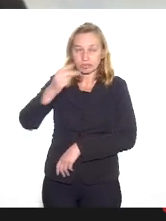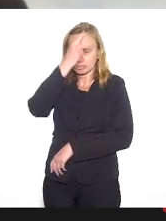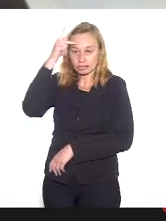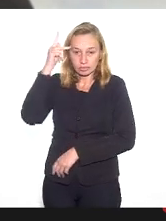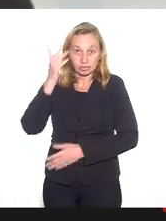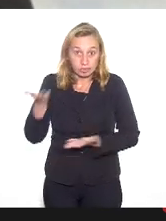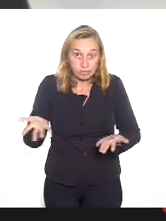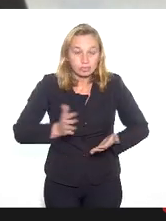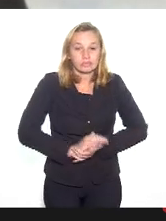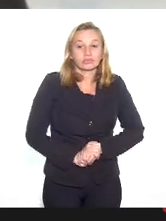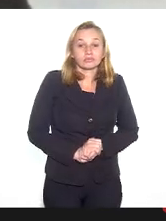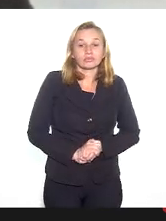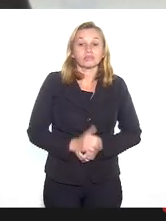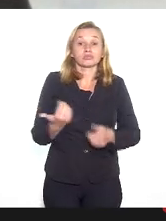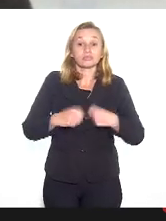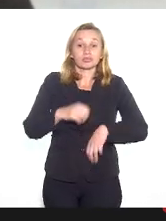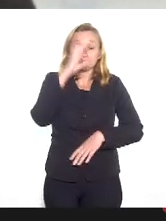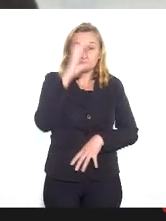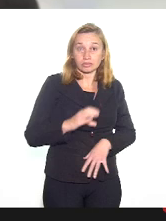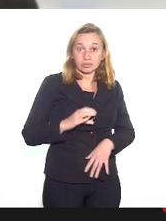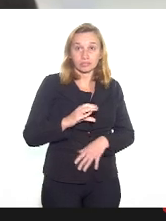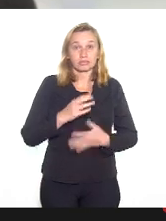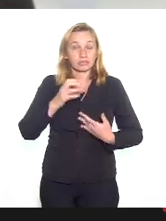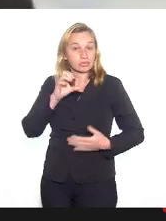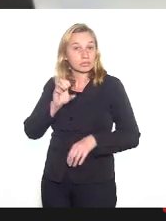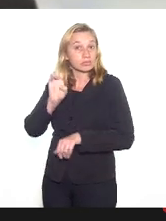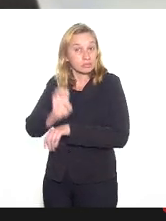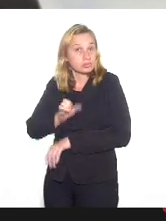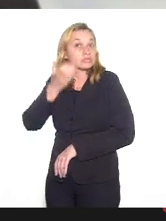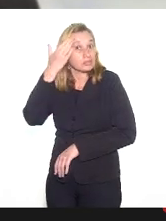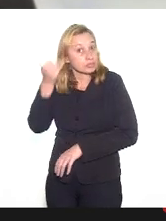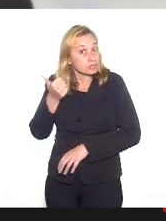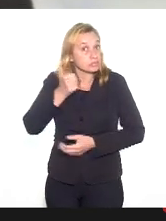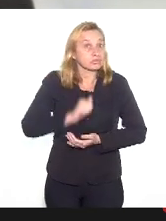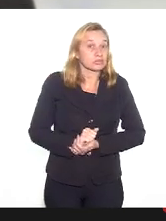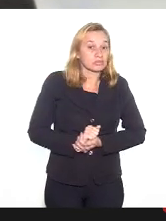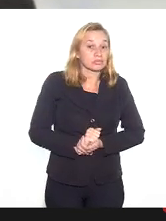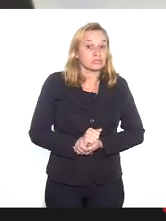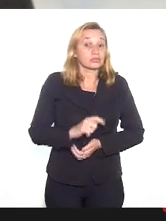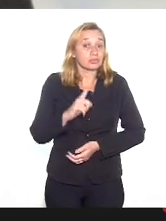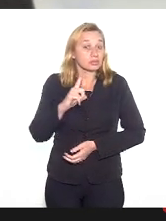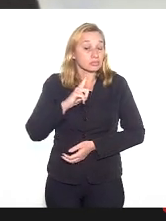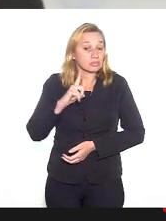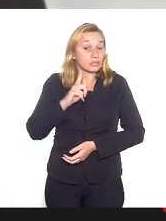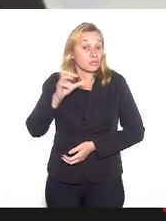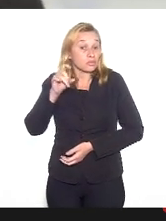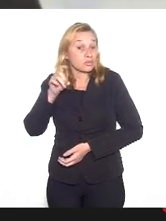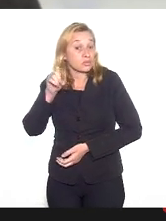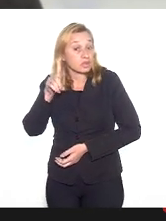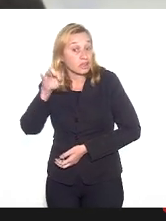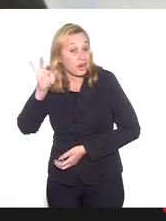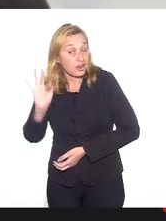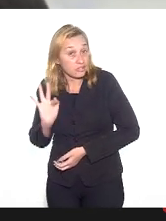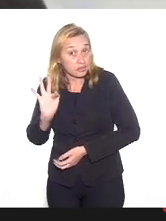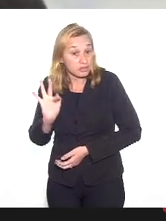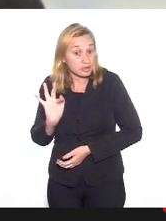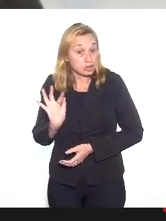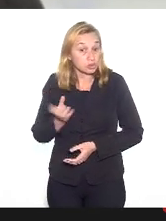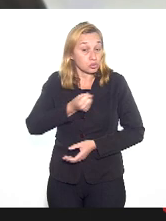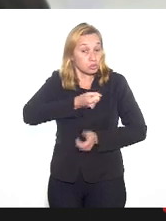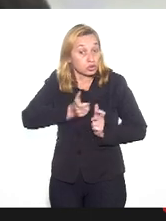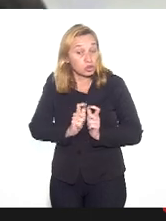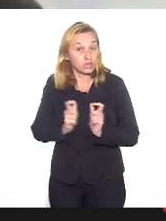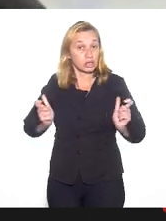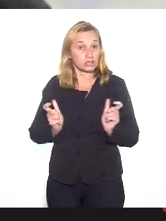de Bombeiros, basta ser cidadão desse Estado, para saber que há um déficit enorme do quadro de pessoal do Corpo de